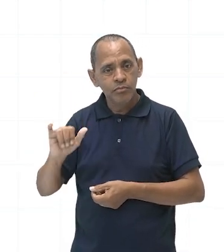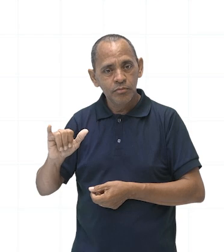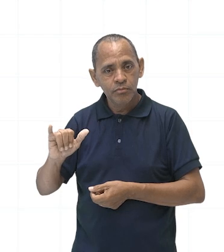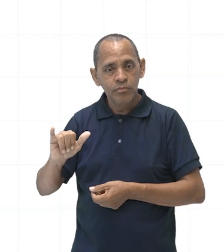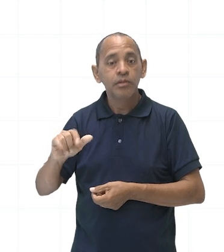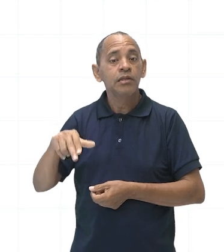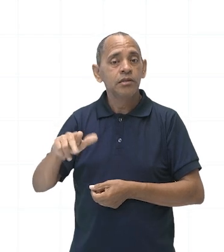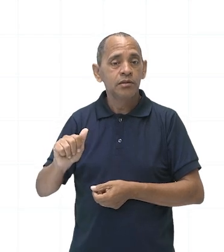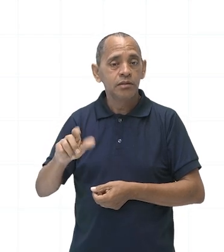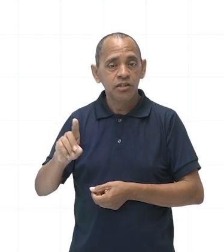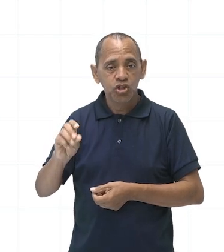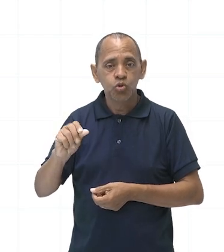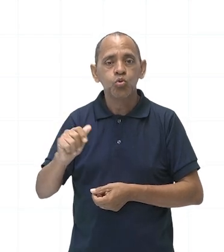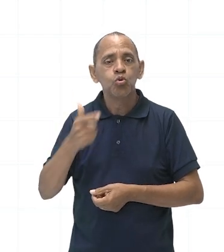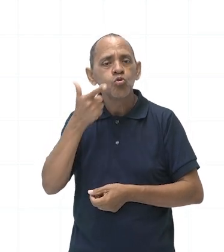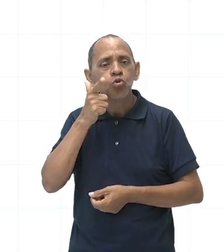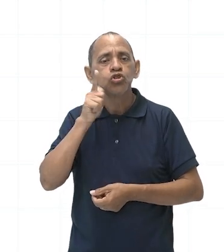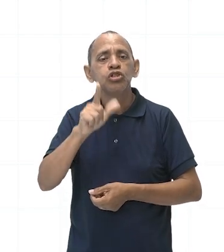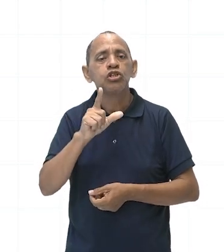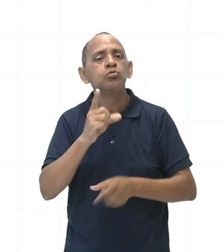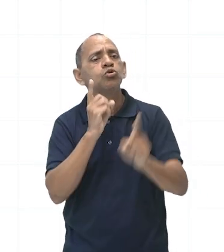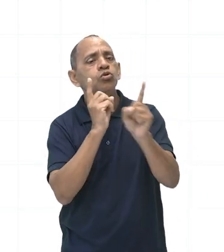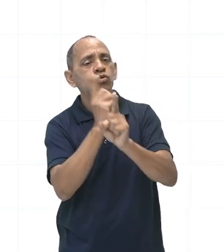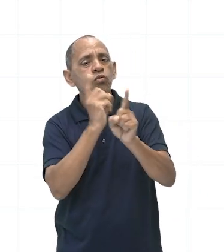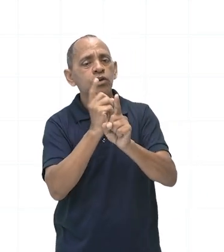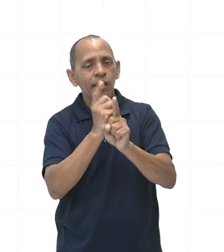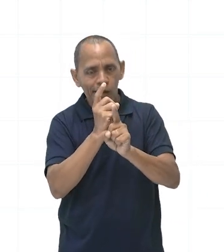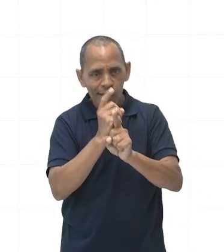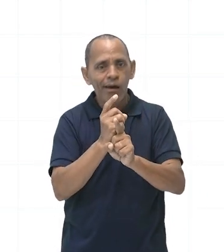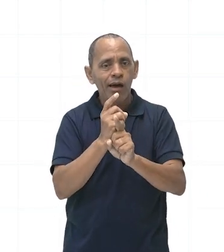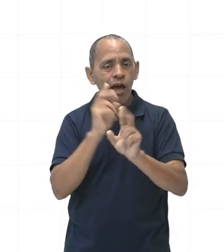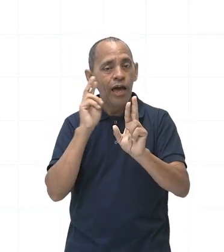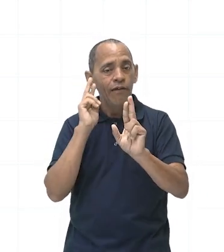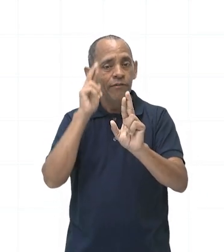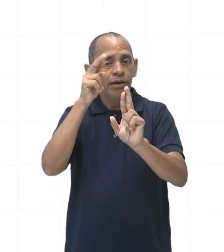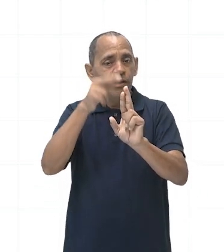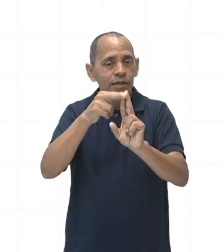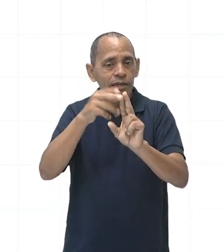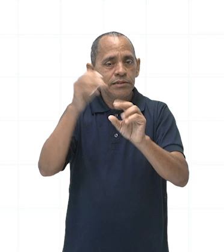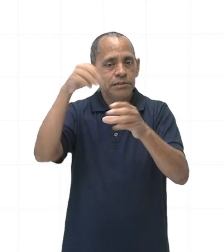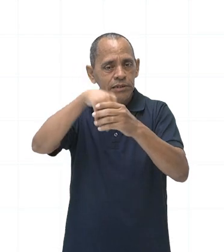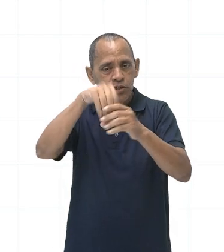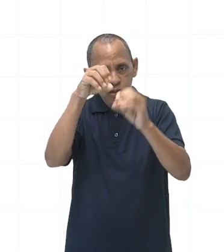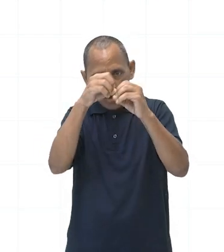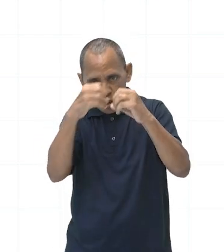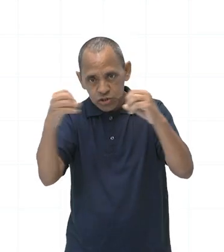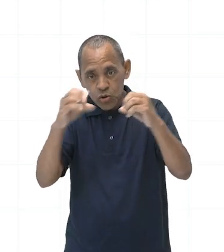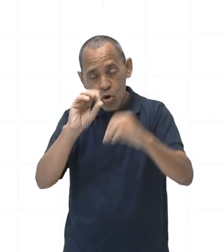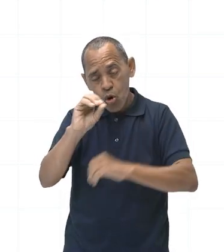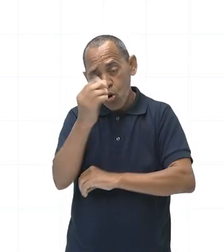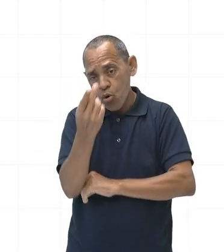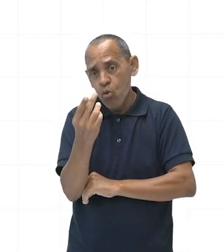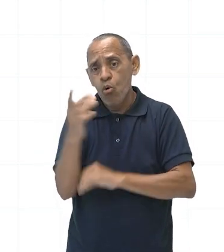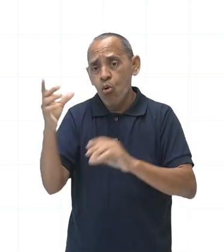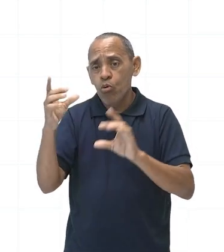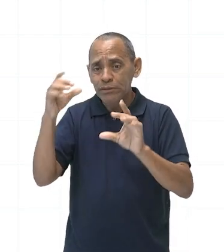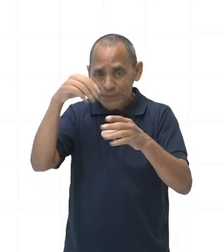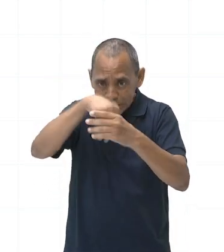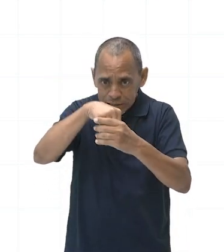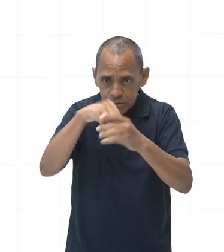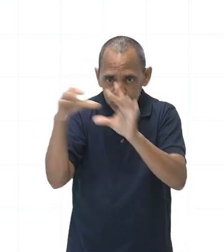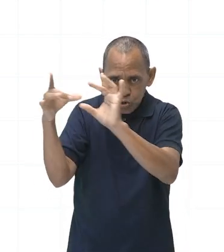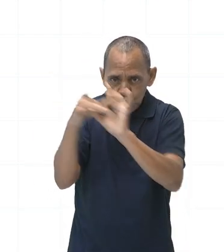qual não é possível identificar um referente explícito na oração ou no contexto para a flexão verbal, certo?